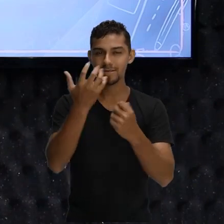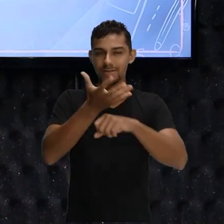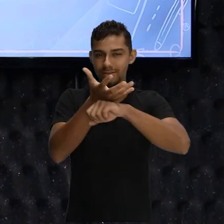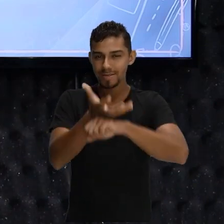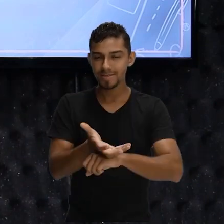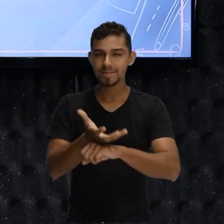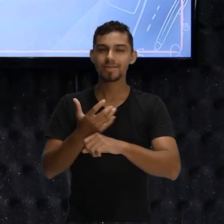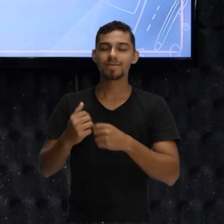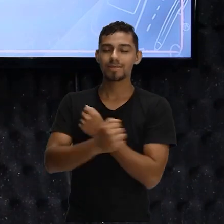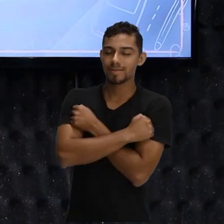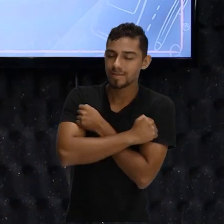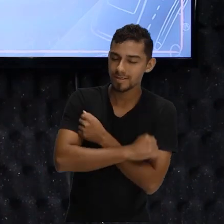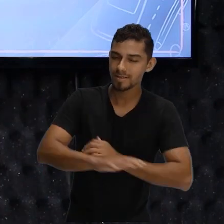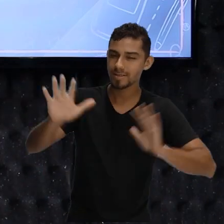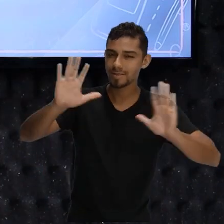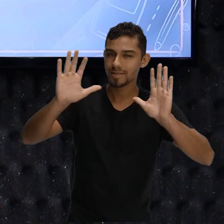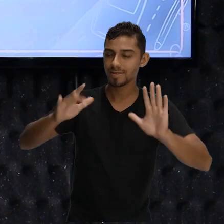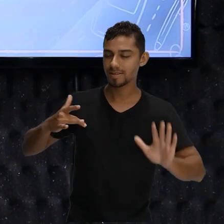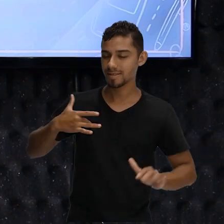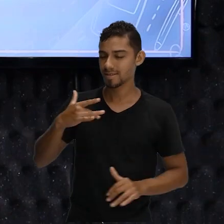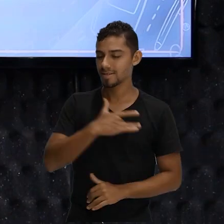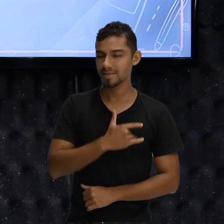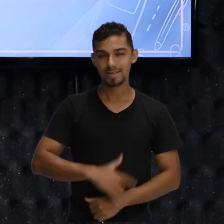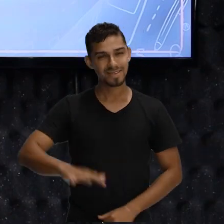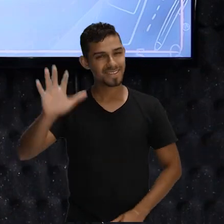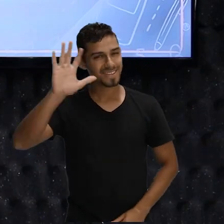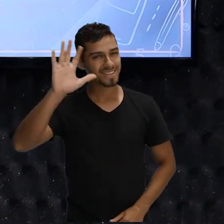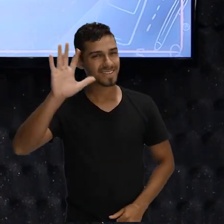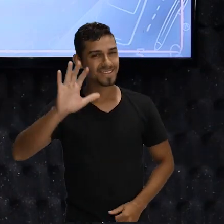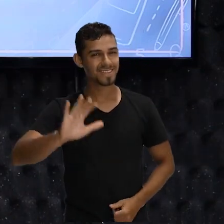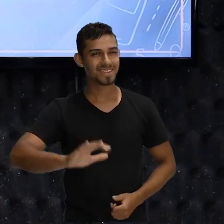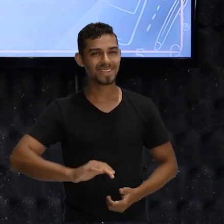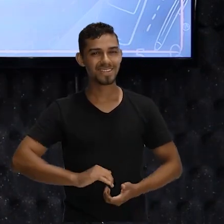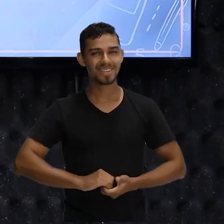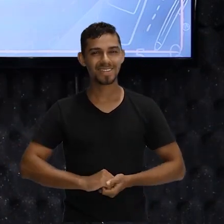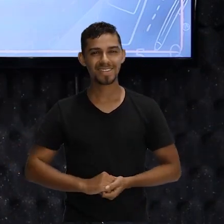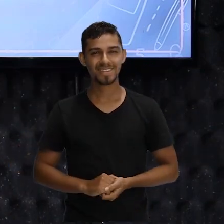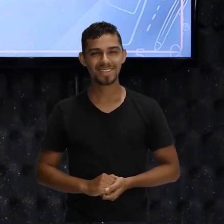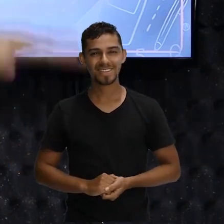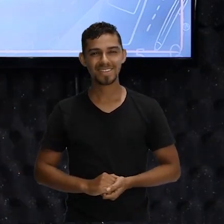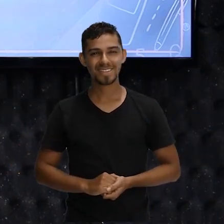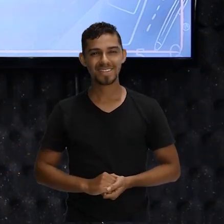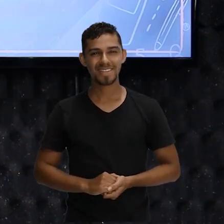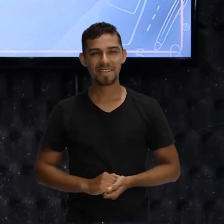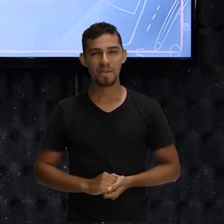Um abraço a todos, muita saúde para vocês e até a próxima. Tchau, tchau!